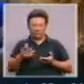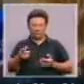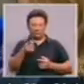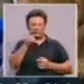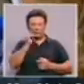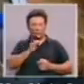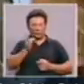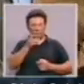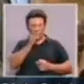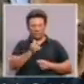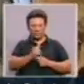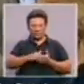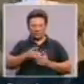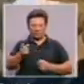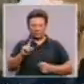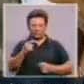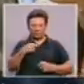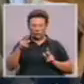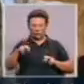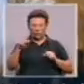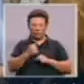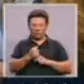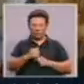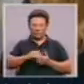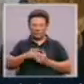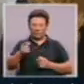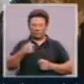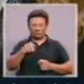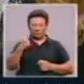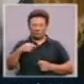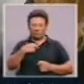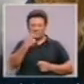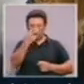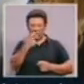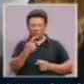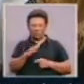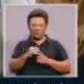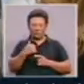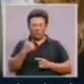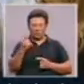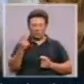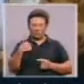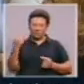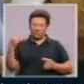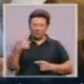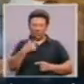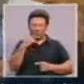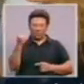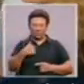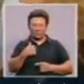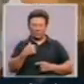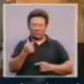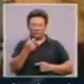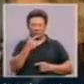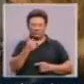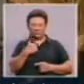e o senhor costuma fazer este exame não nunca fiz nunca fiz e a curiosidade que eu até vem de longe vem de longe Isto é bem